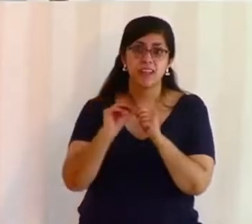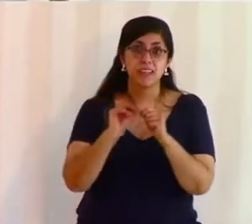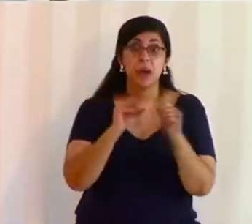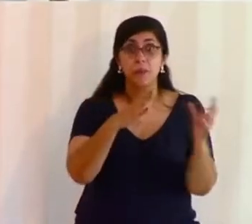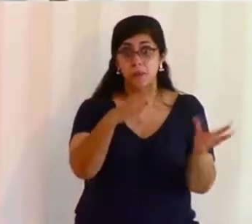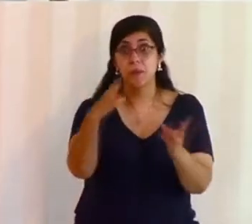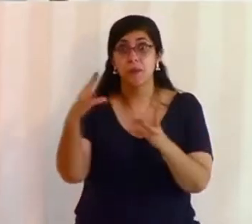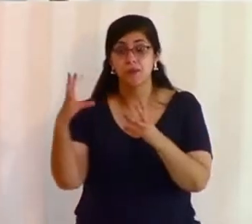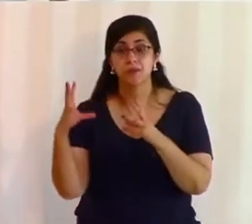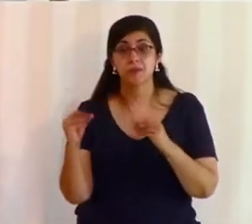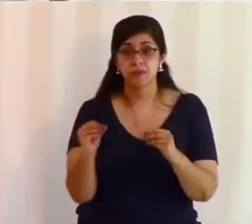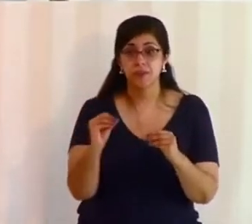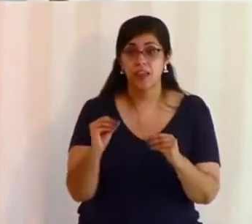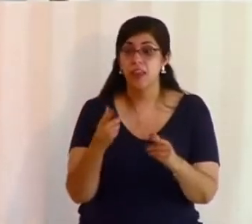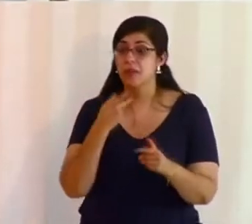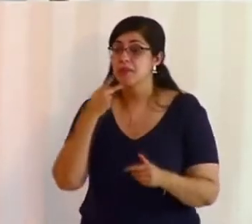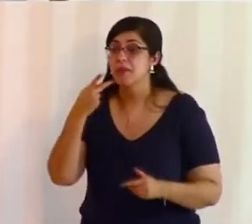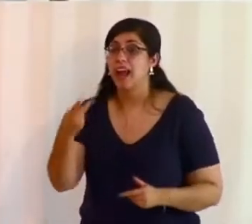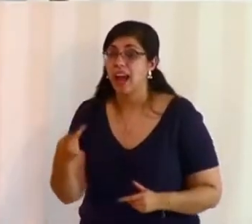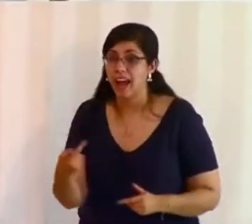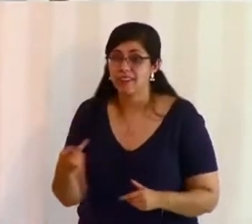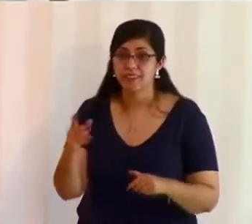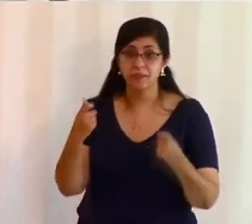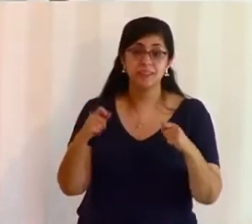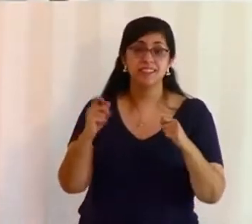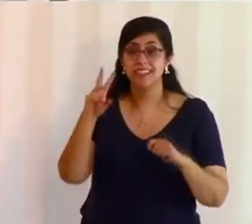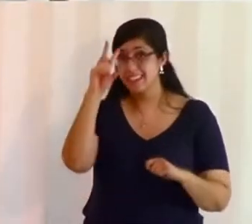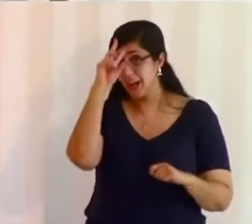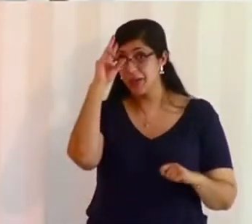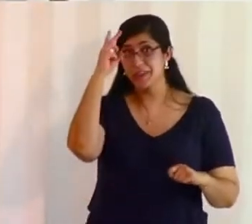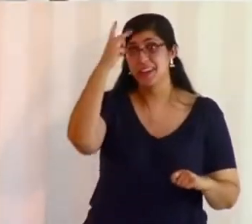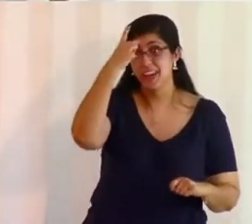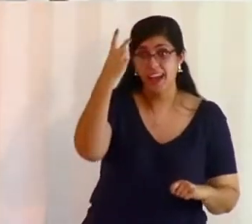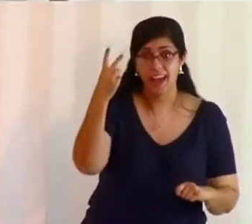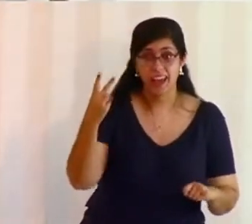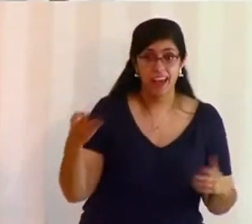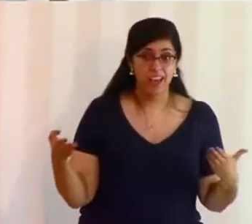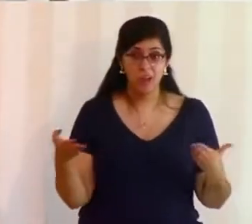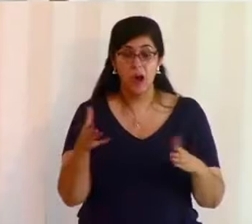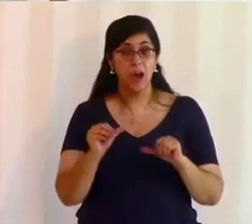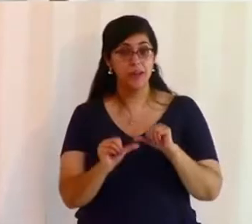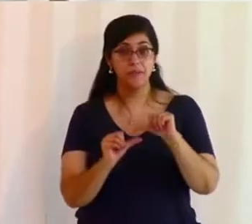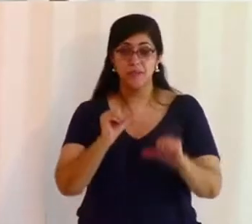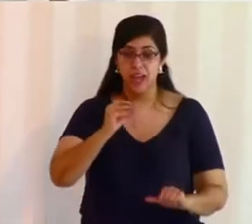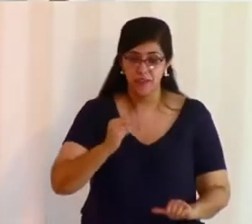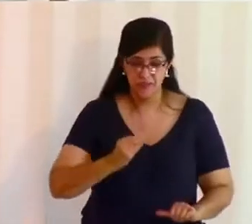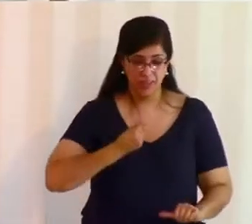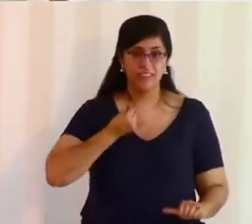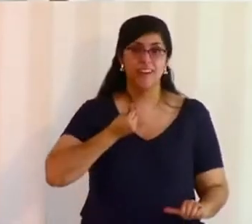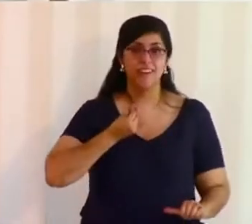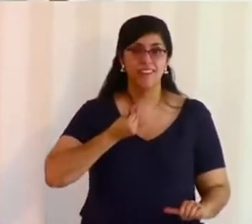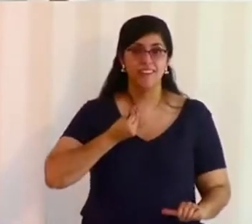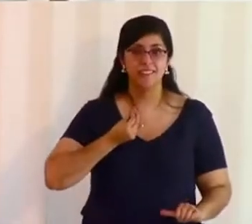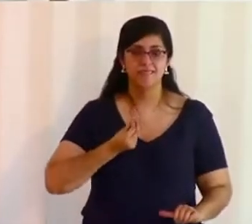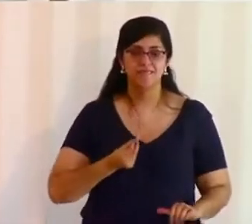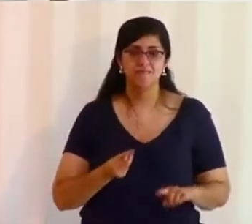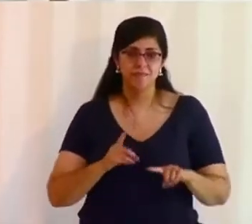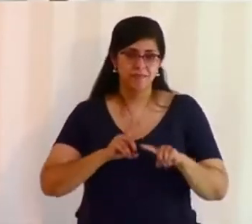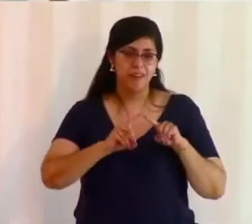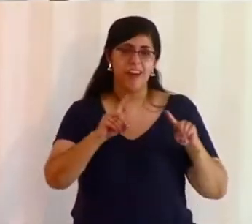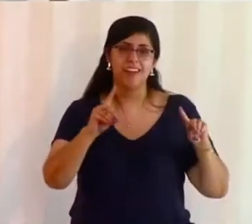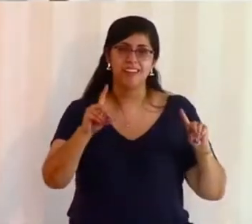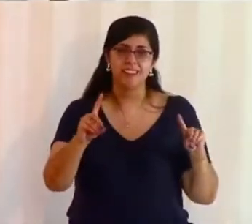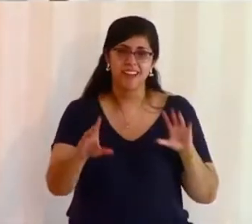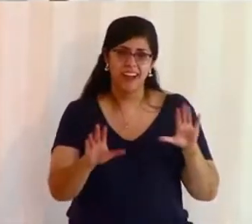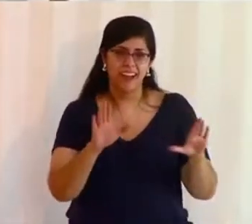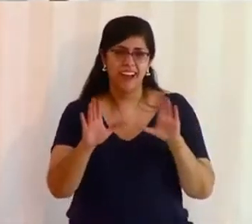cultos. E às vezes os apelos viravam verdadeiras apelações, porque a pessoa chegava a constranger a pessoa no banco. Se você não vier hoje,